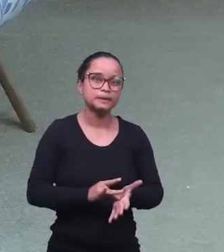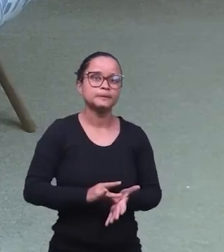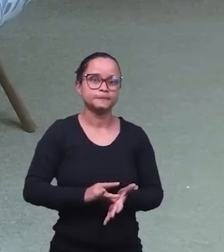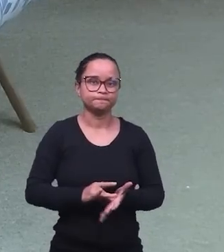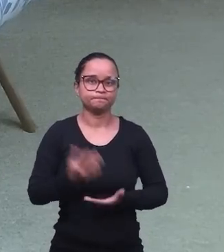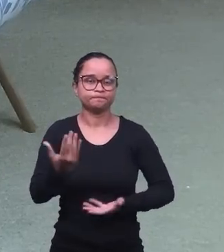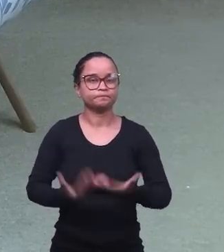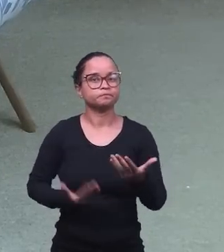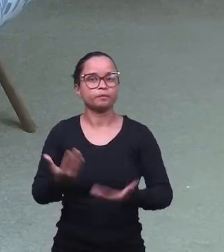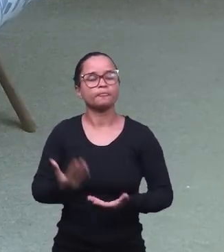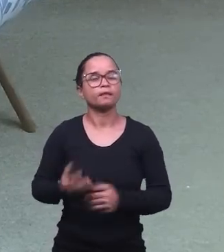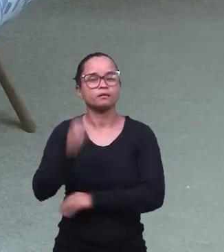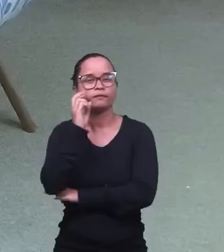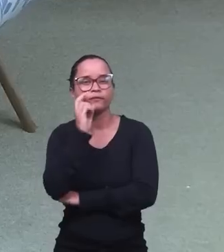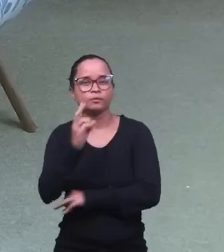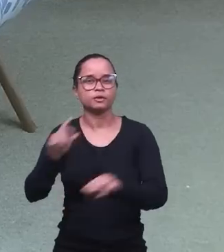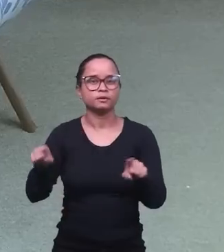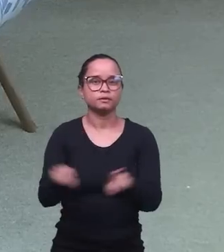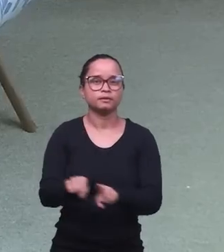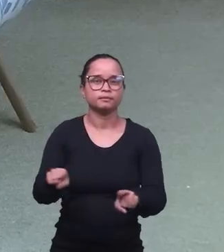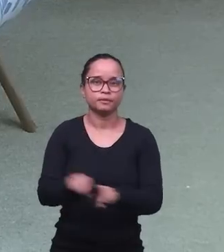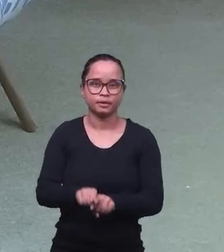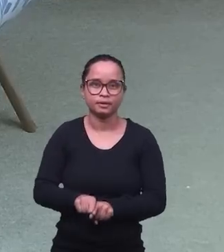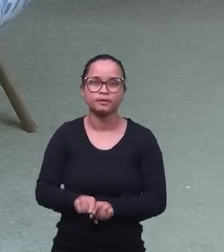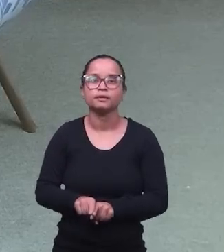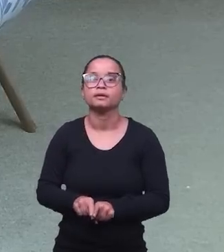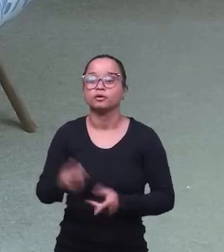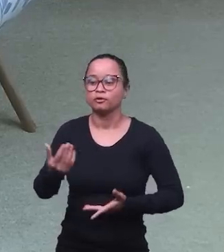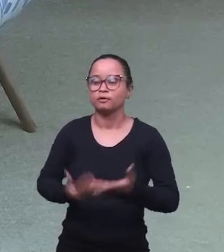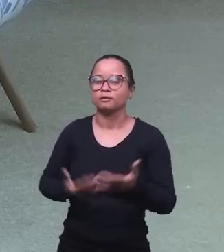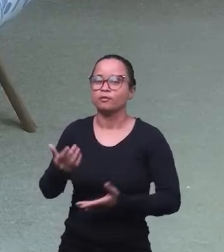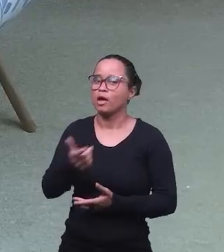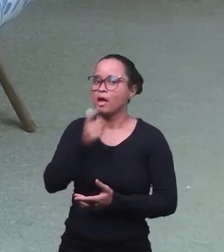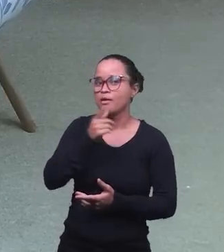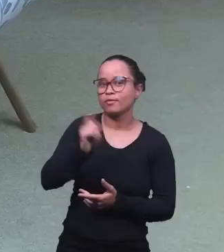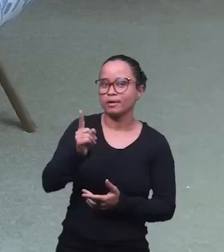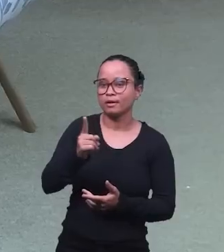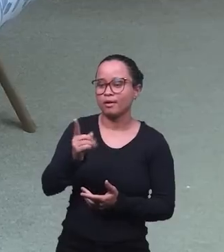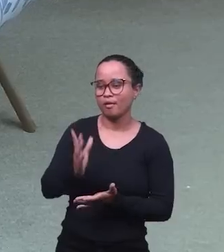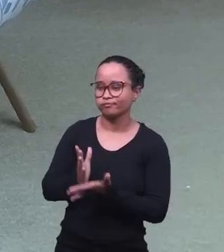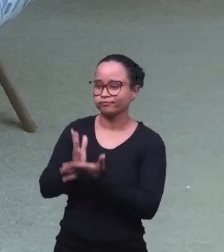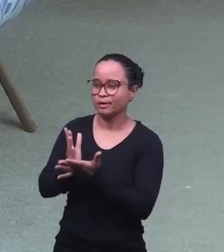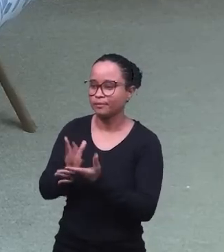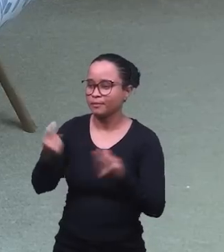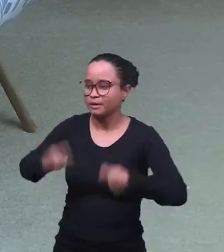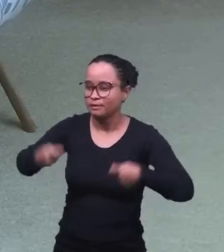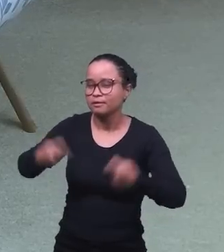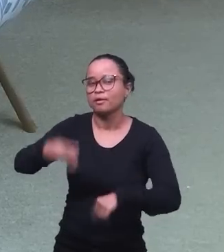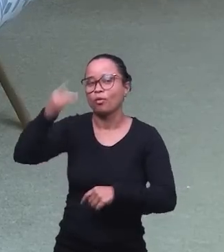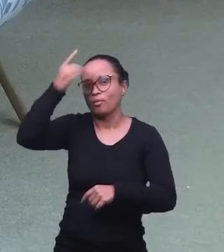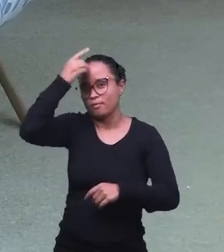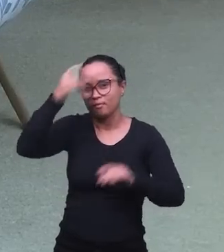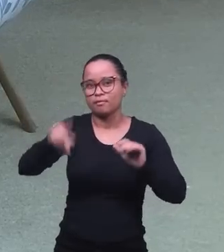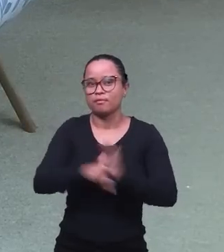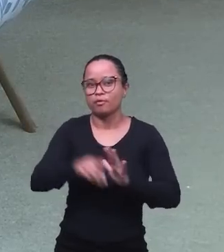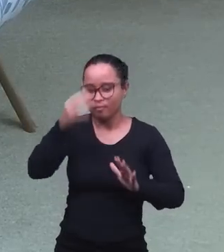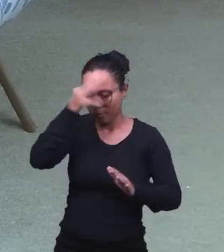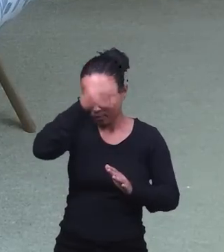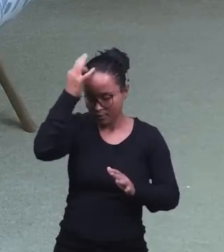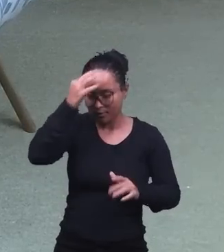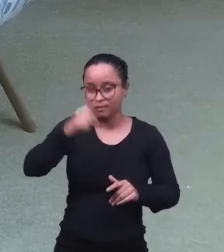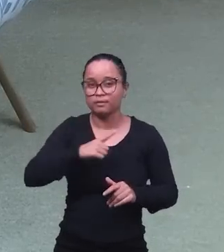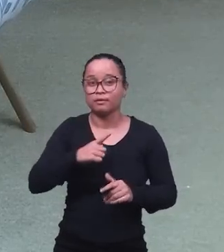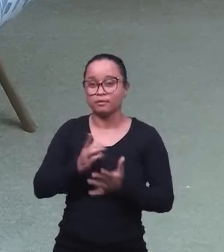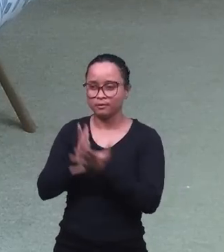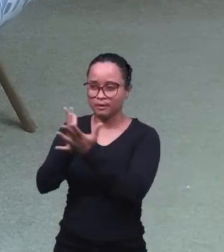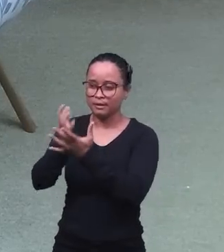vida da igreja. É verdade. E vemos que a igreja, ela não consegue caminhar sem os dons espirituais. É o que norteia. é o que dá